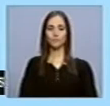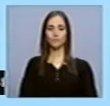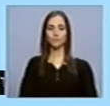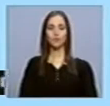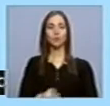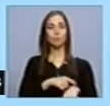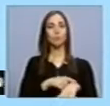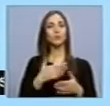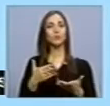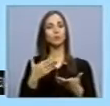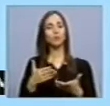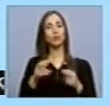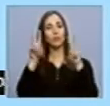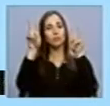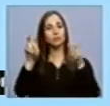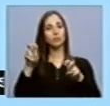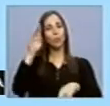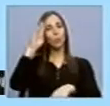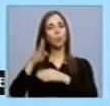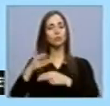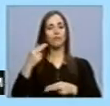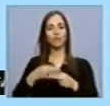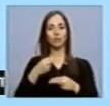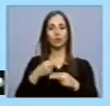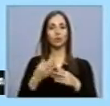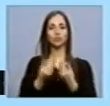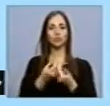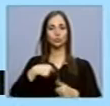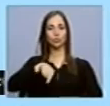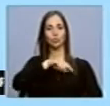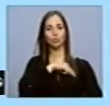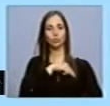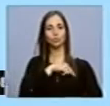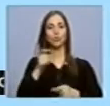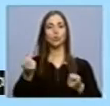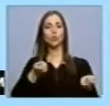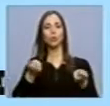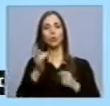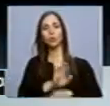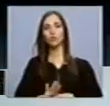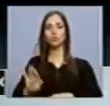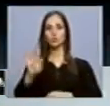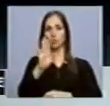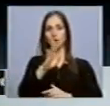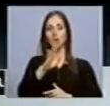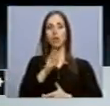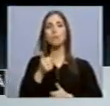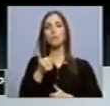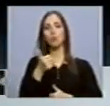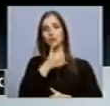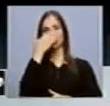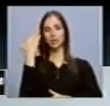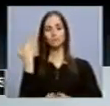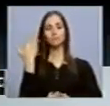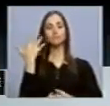Altura agora para a rubrica A Última Fronteira. Está connosco o Coordenador Nacional da Sociedade Planetária, Miguel Gonçalves. Muito bom dia. Bom dia, Cristina.